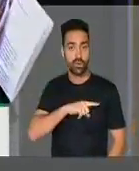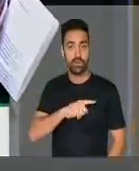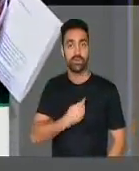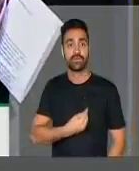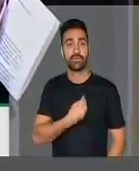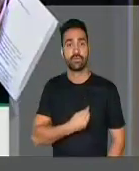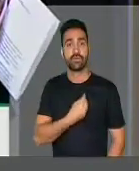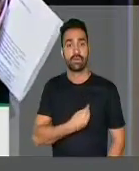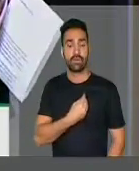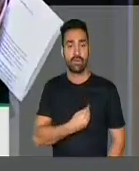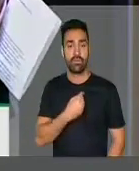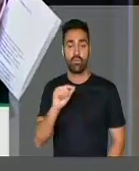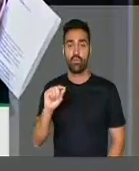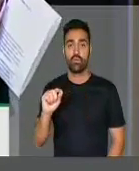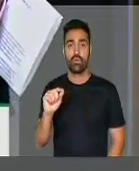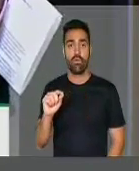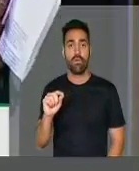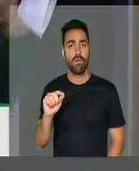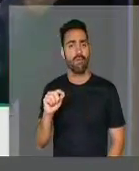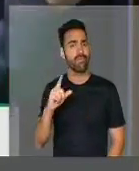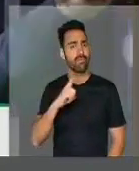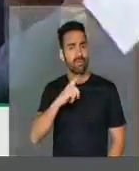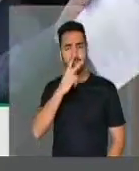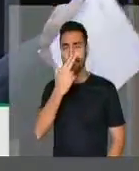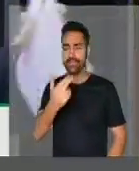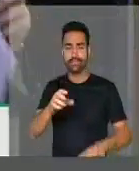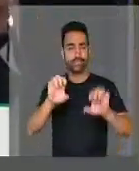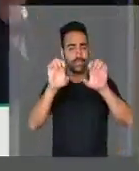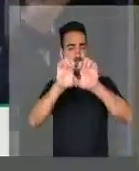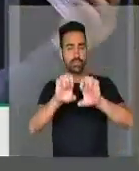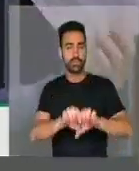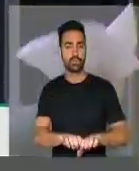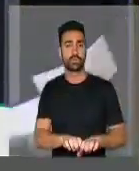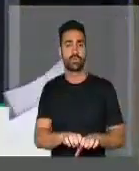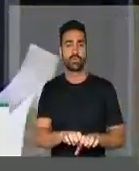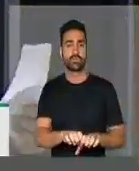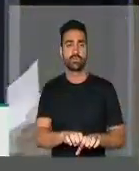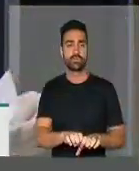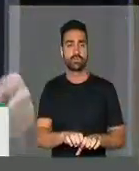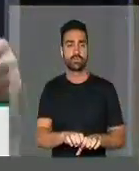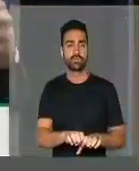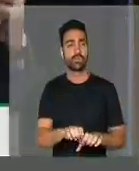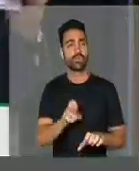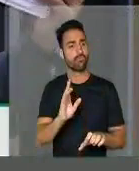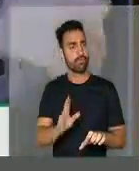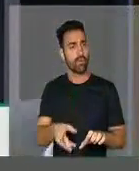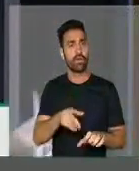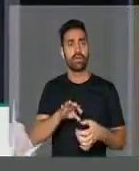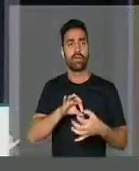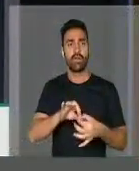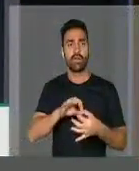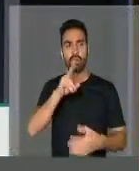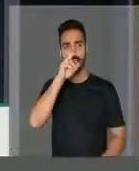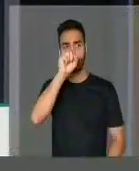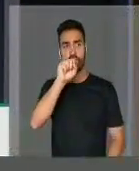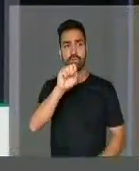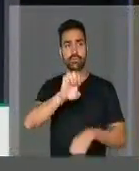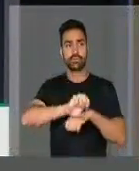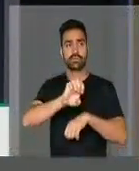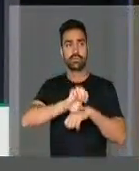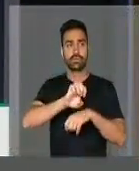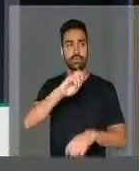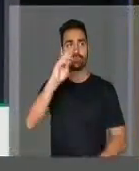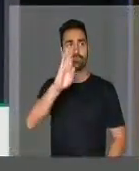ainda uma estrutura que se consolidava do Estado